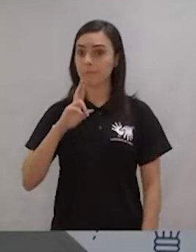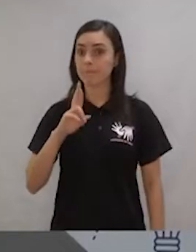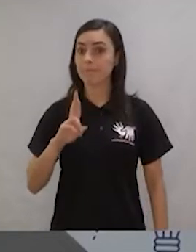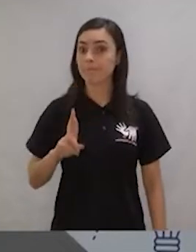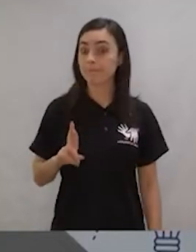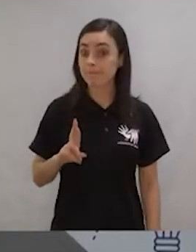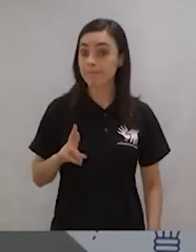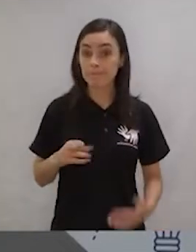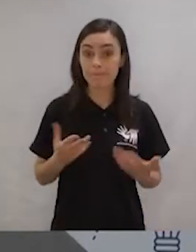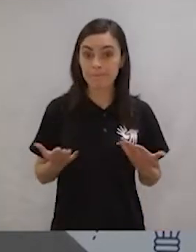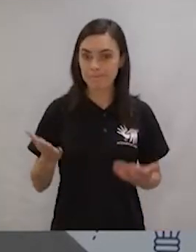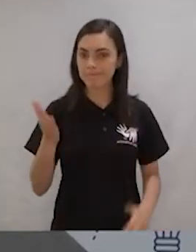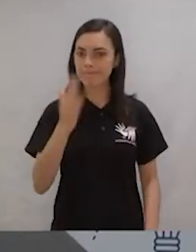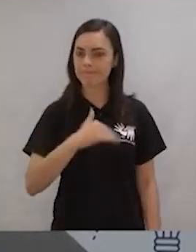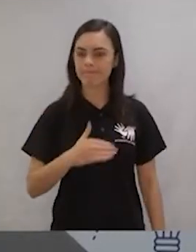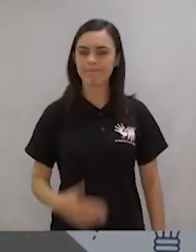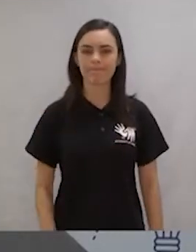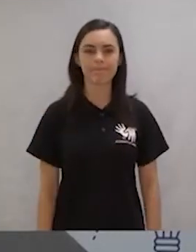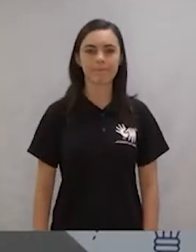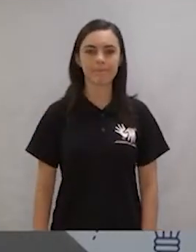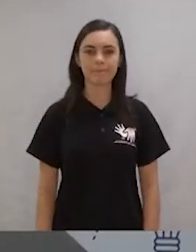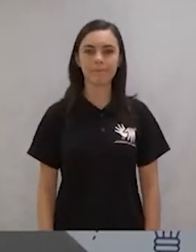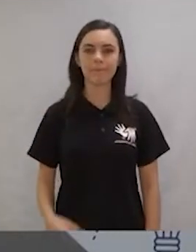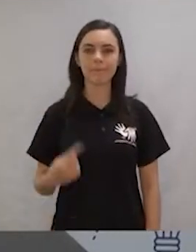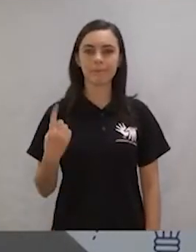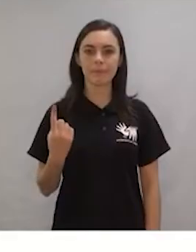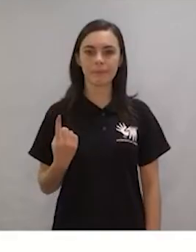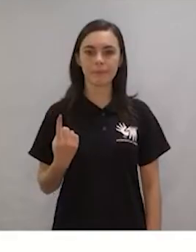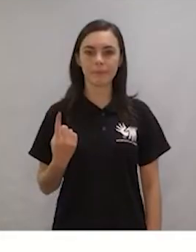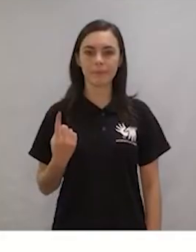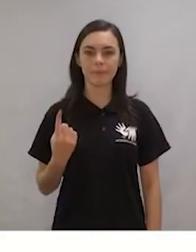que é igual a, vamos lá,